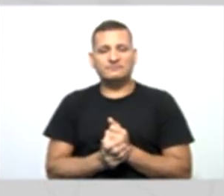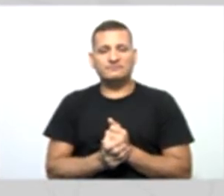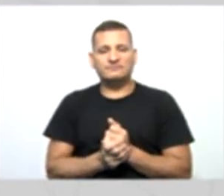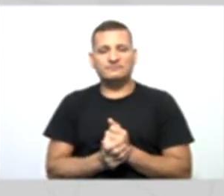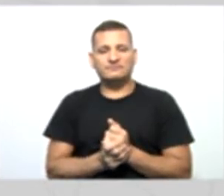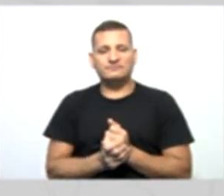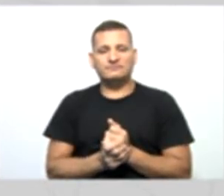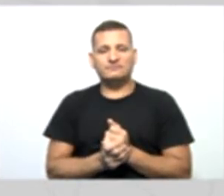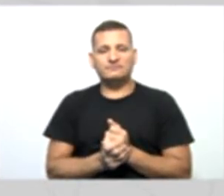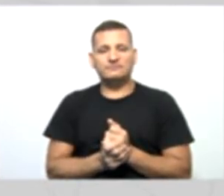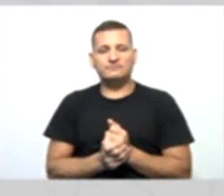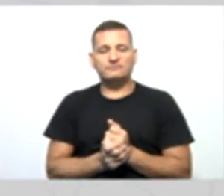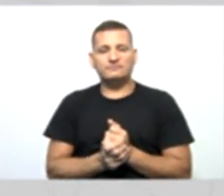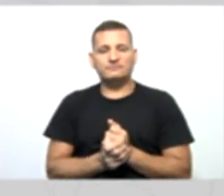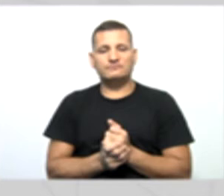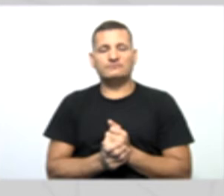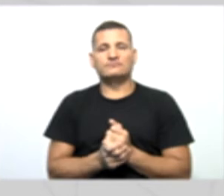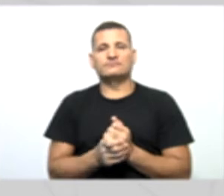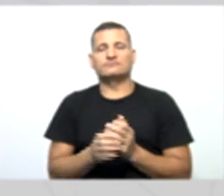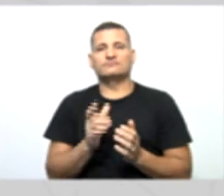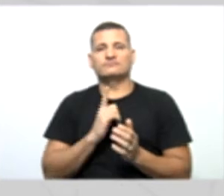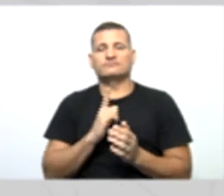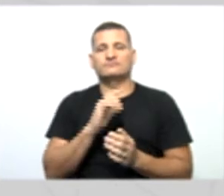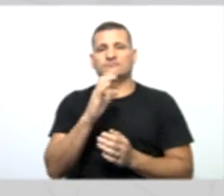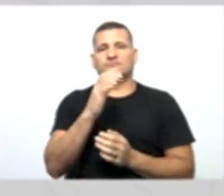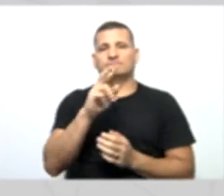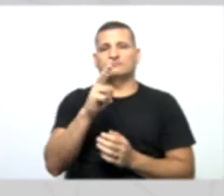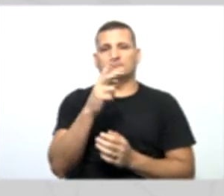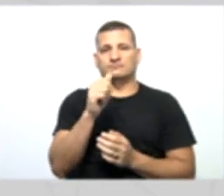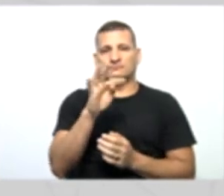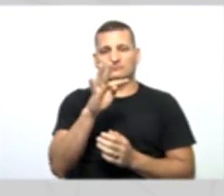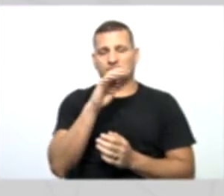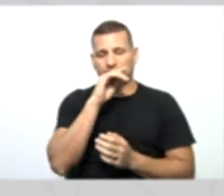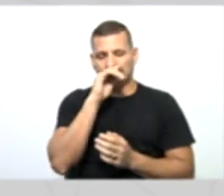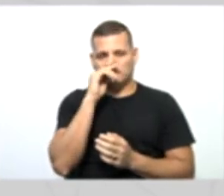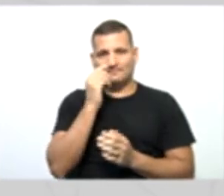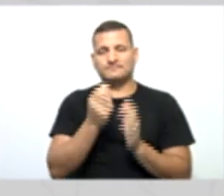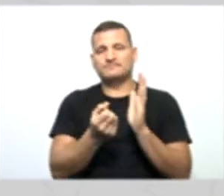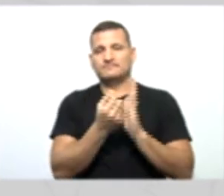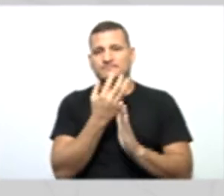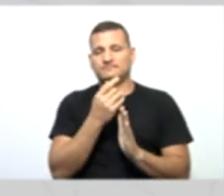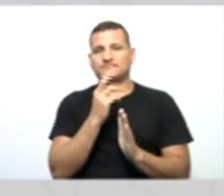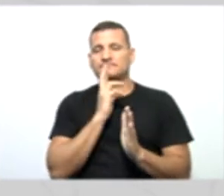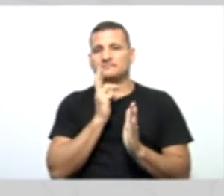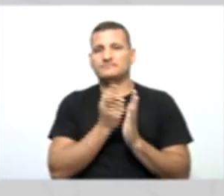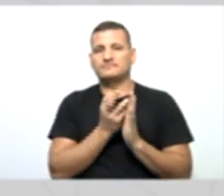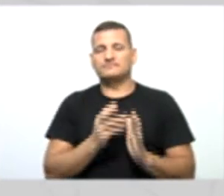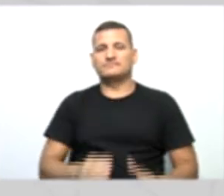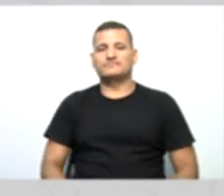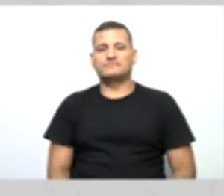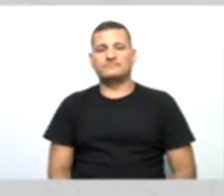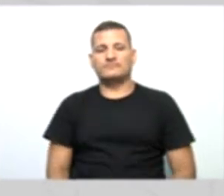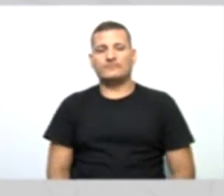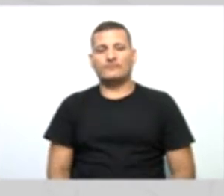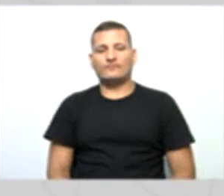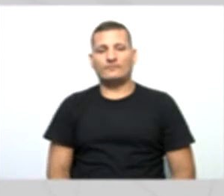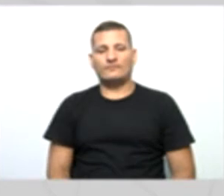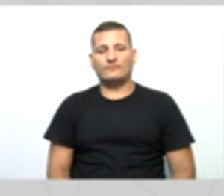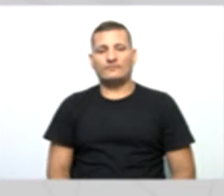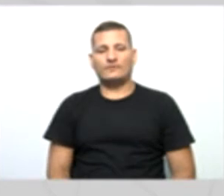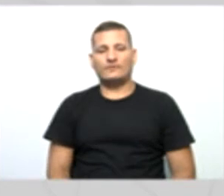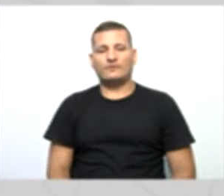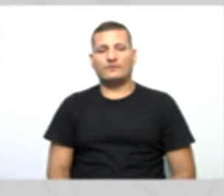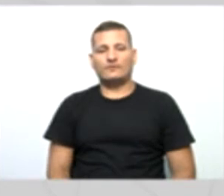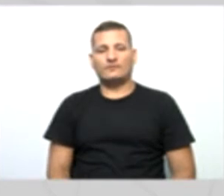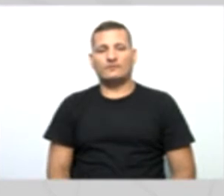dessa questão... e temos aqui uma no chat que falou em relação a